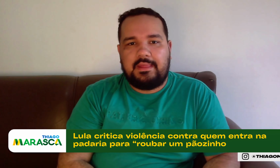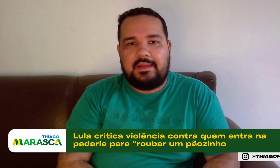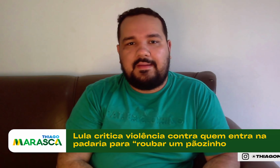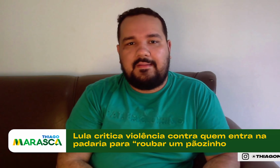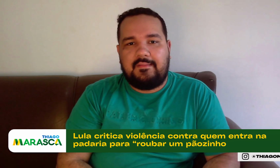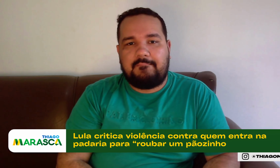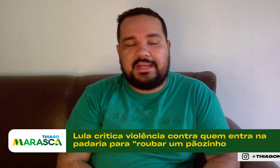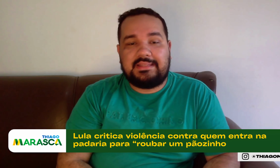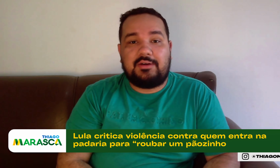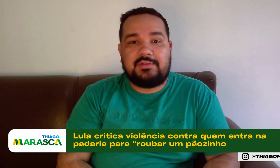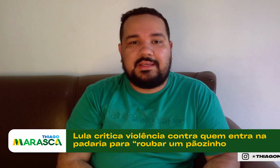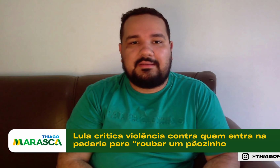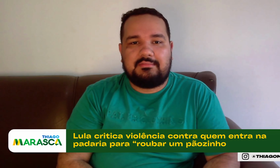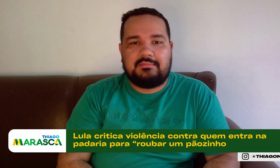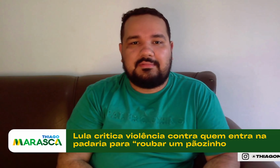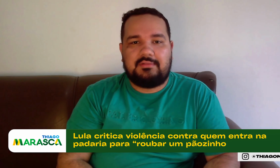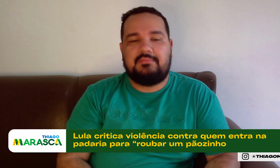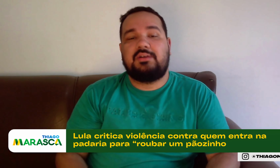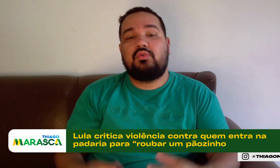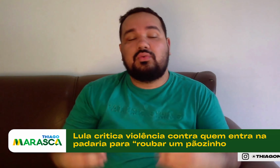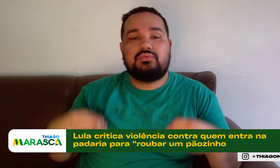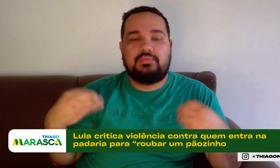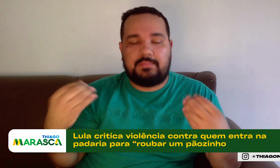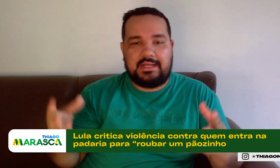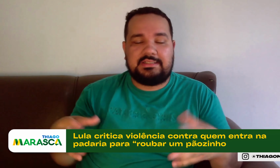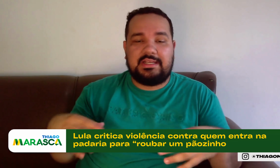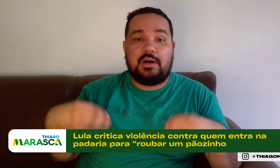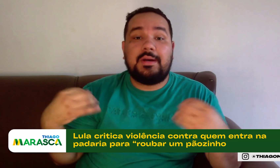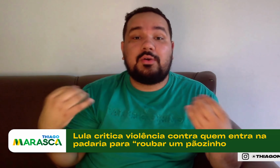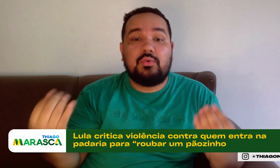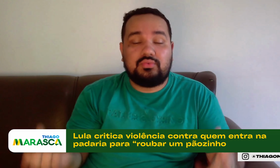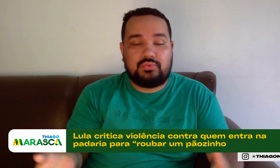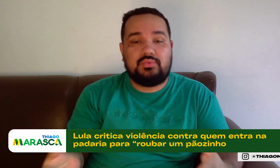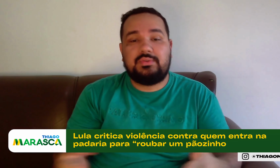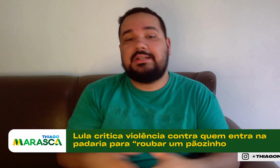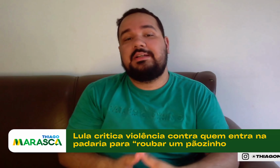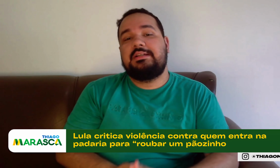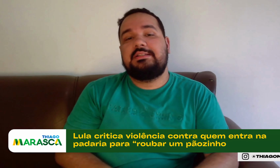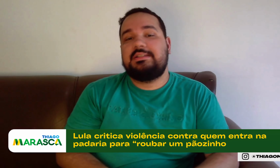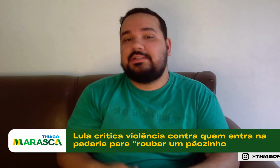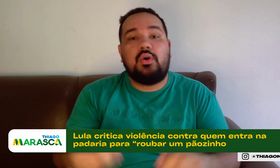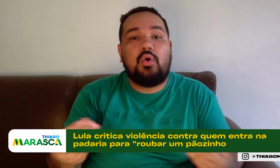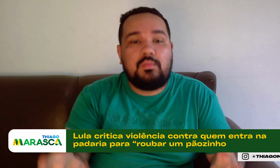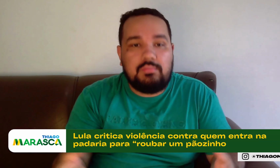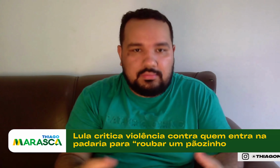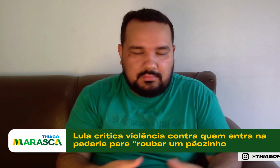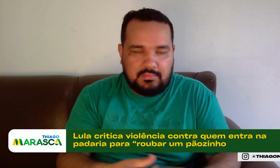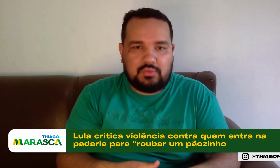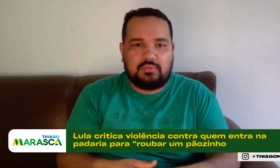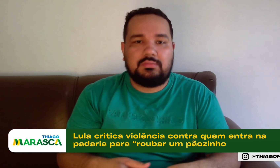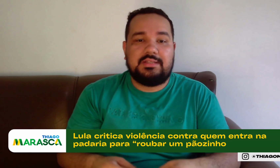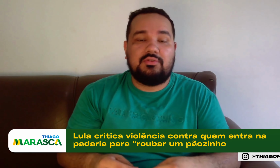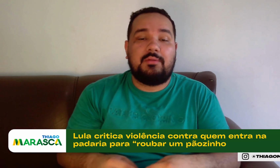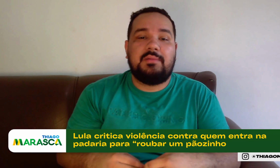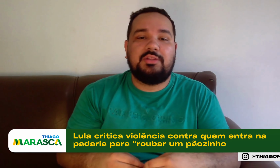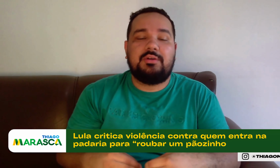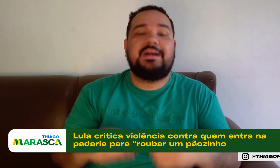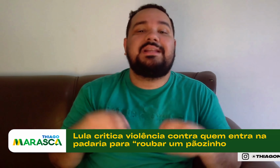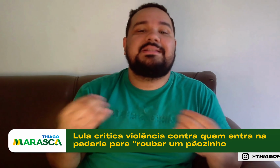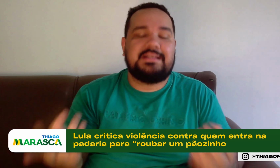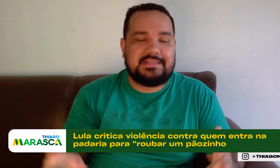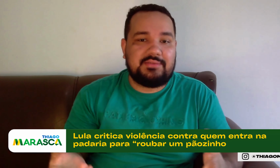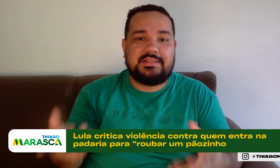aí para dar o quê uma culto para gerar uma cultura de roubo uma